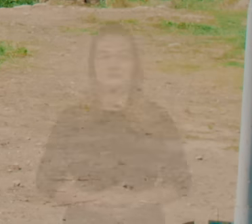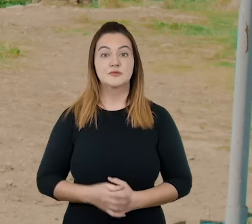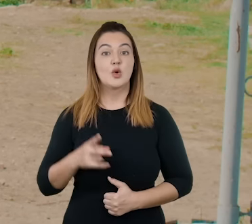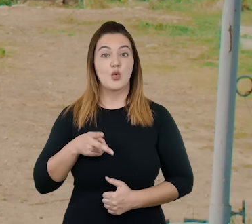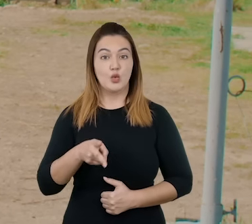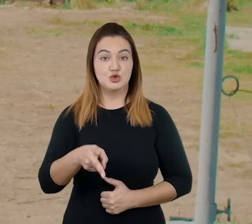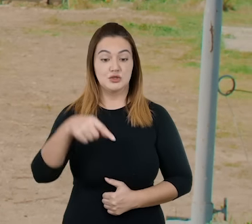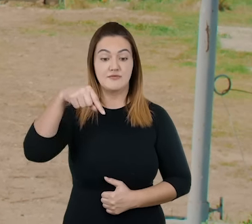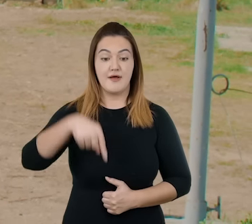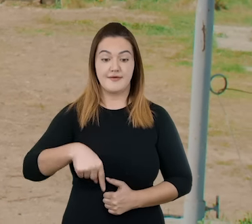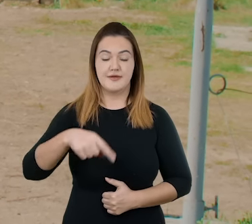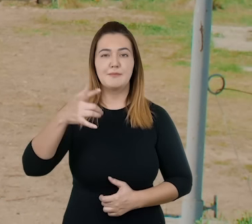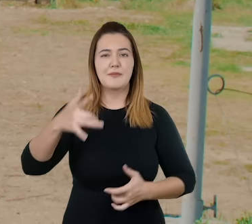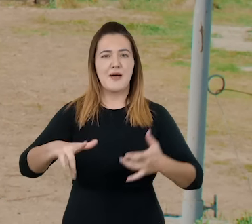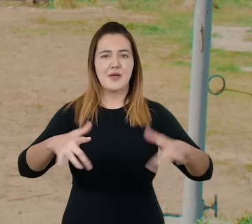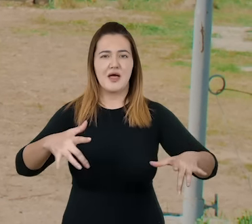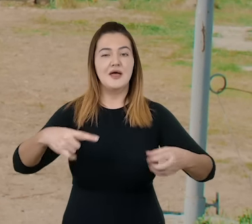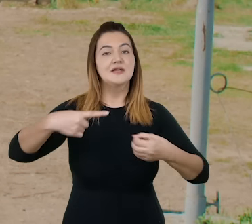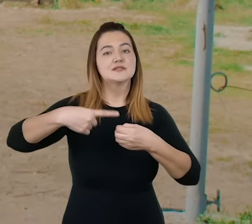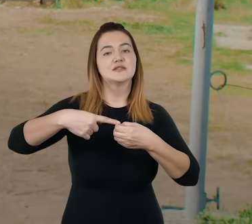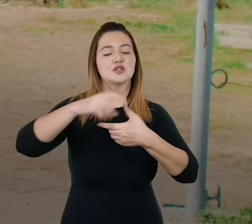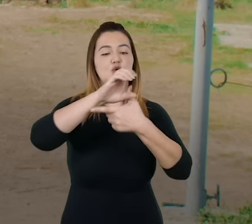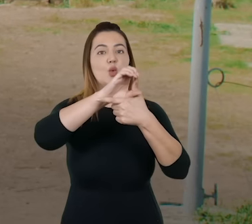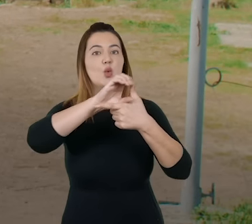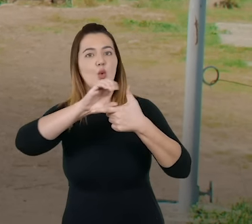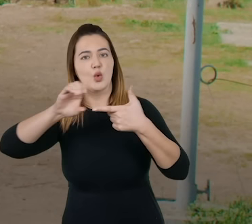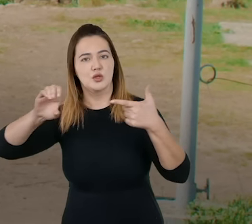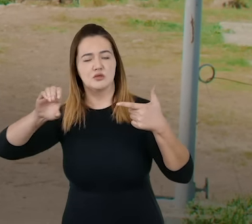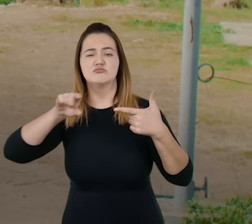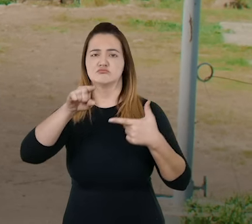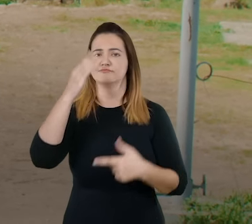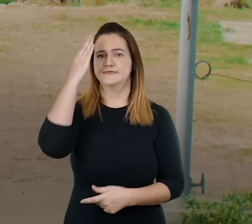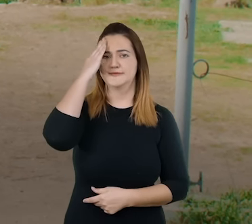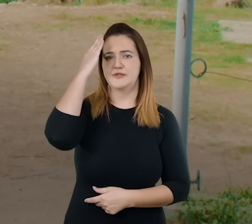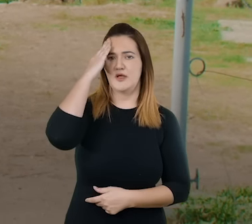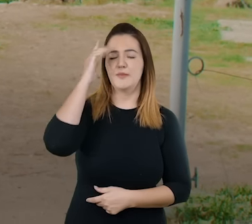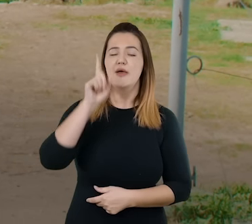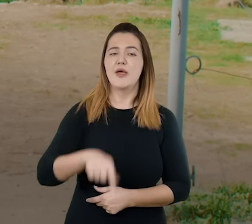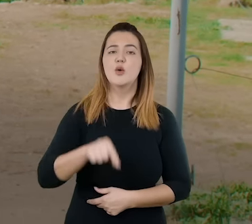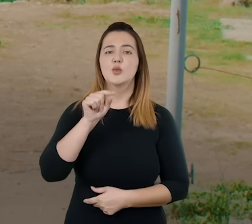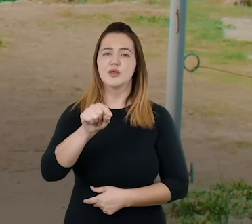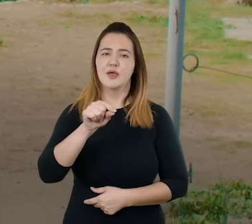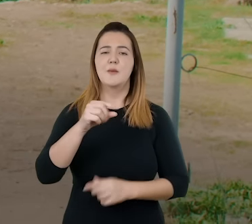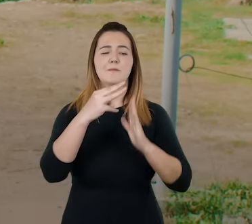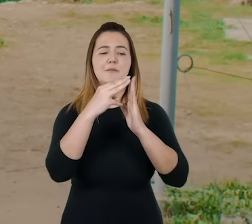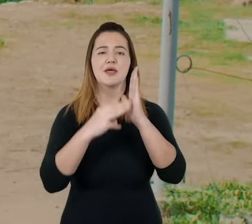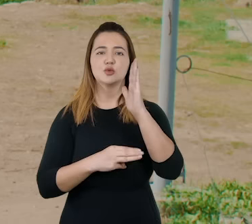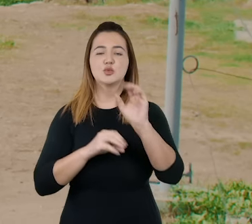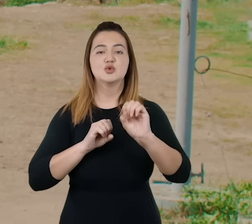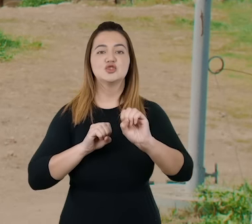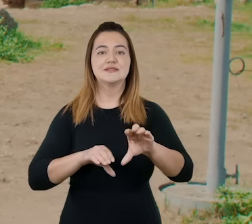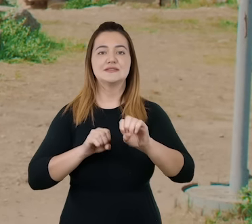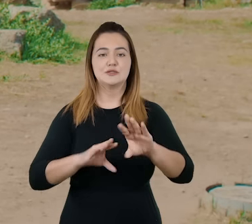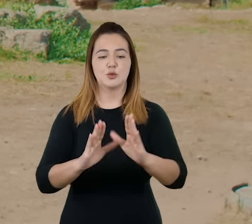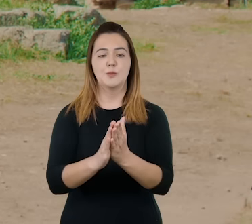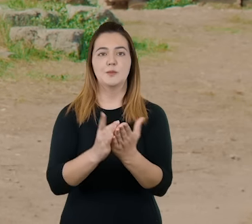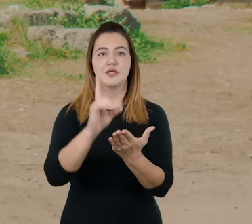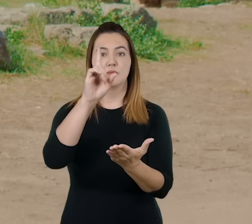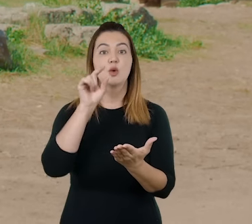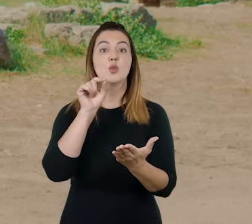Continuamos aqui nas ruínas de Corinto e você está percebendo que isso faz parte de um método de ensino da Bíblia Sagrada que coloca